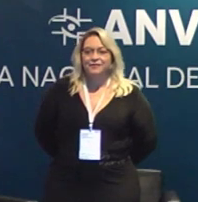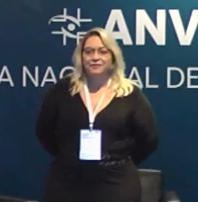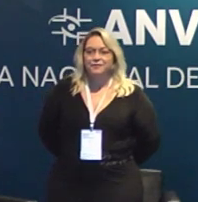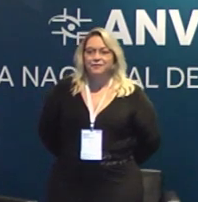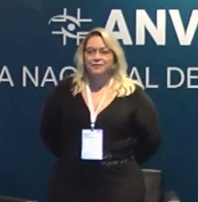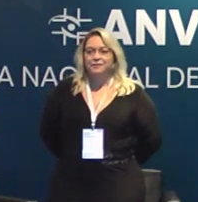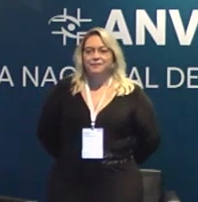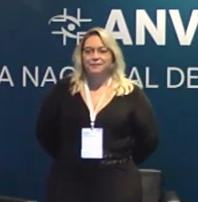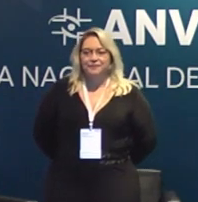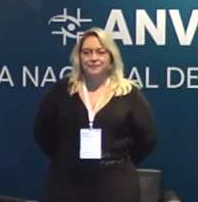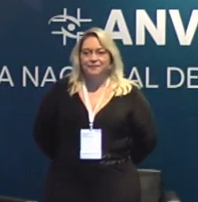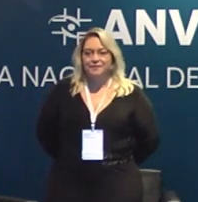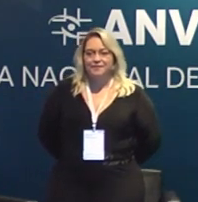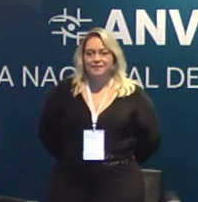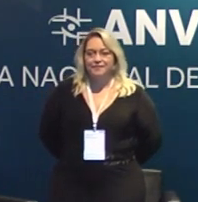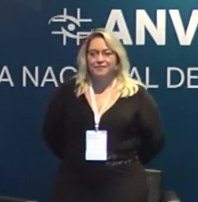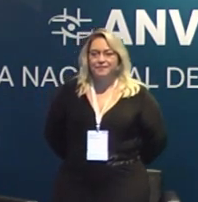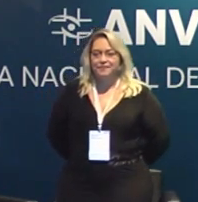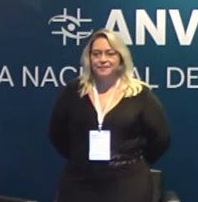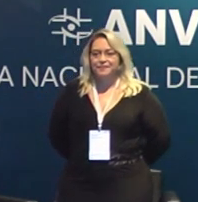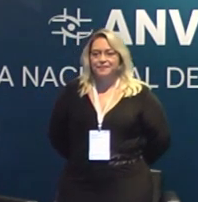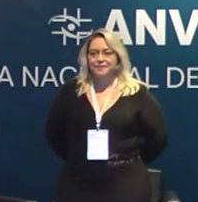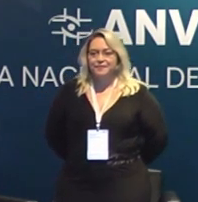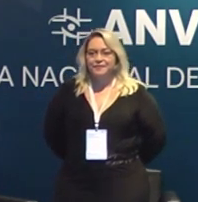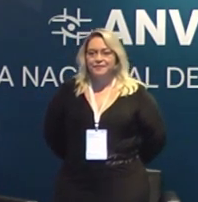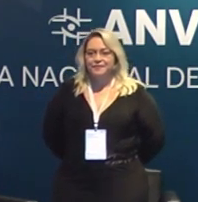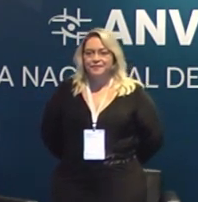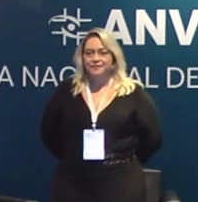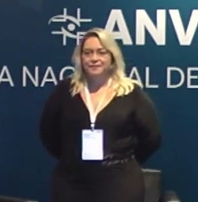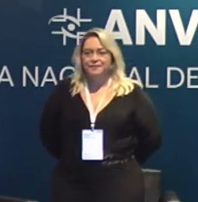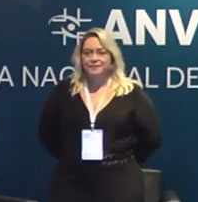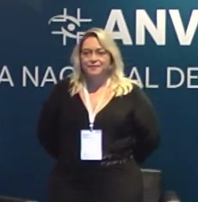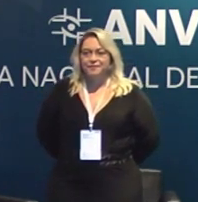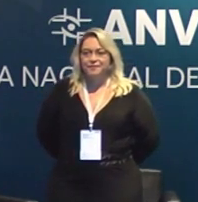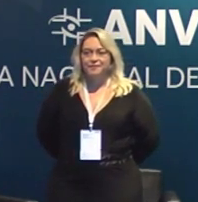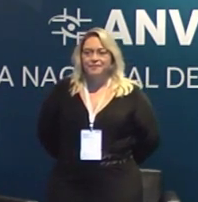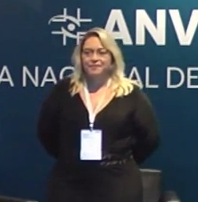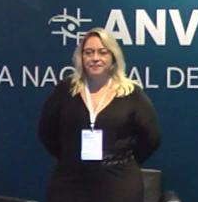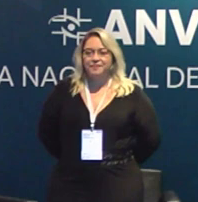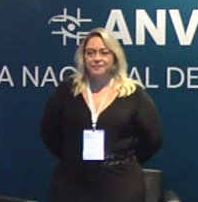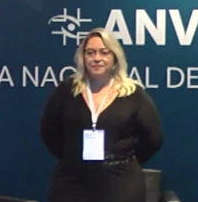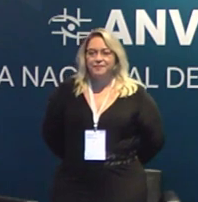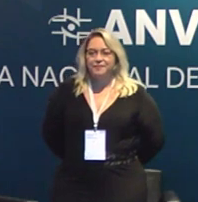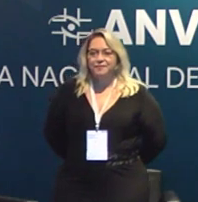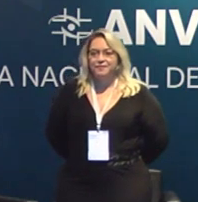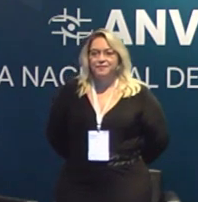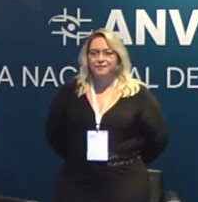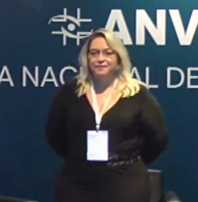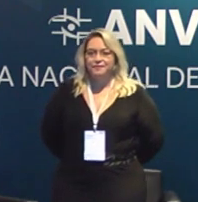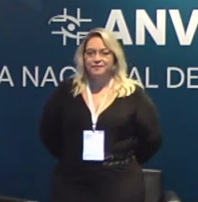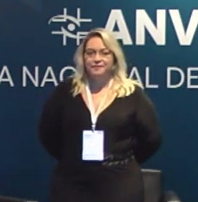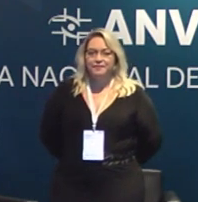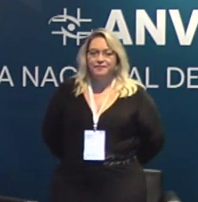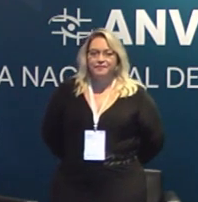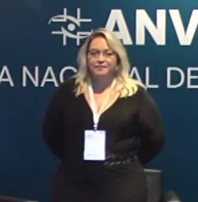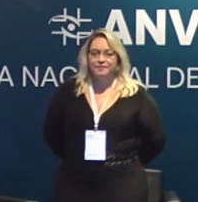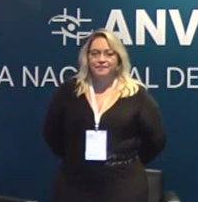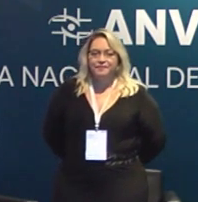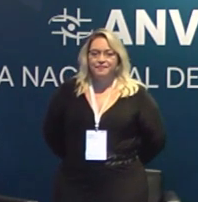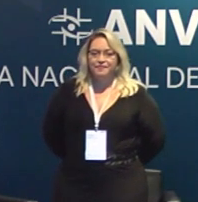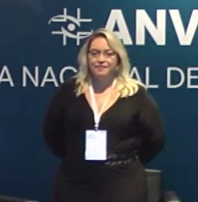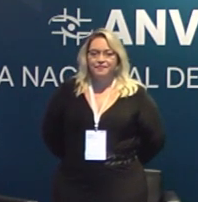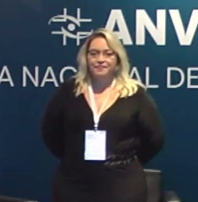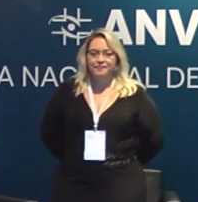vocês, né? Para que possa, cada um dentro das suas posses, chegar